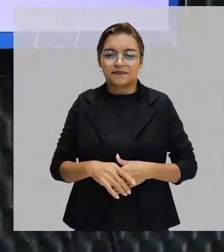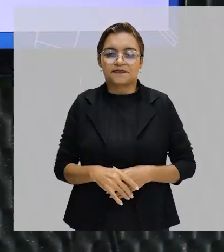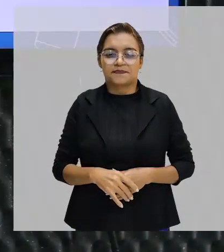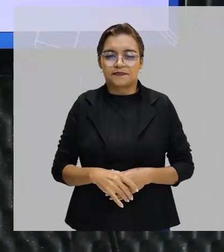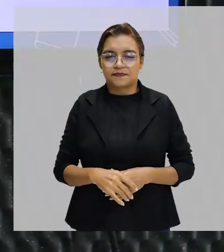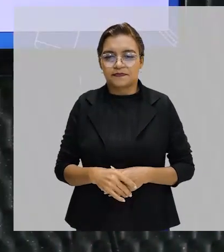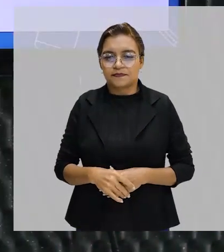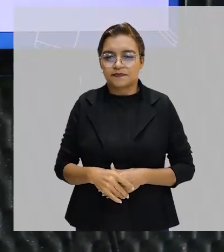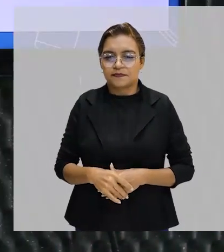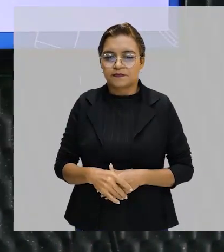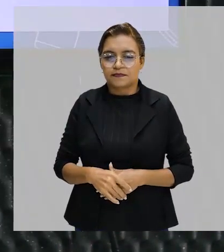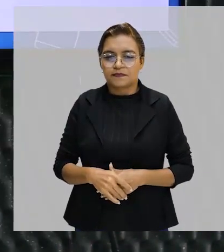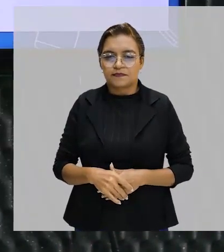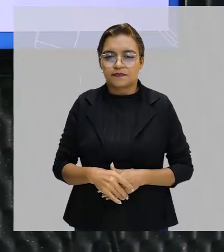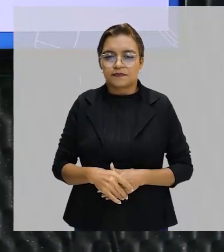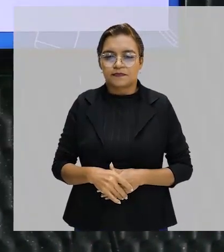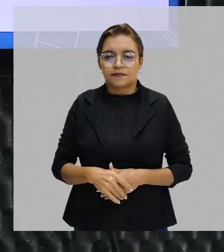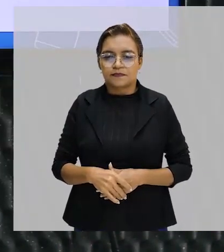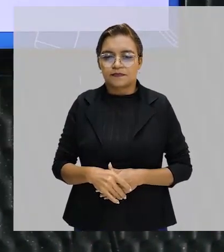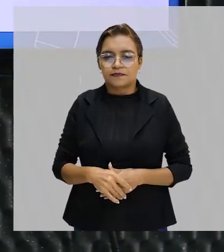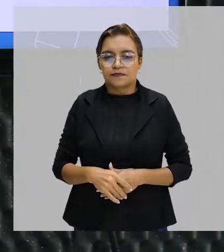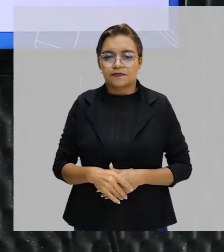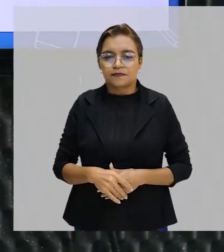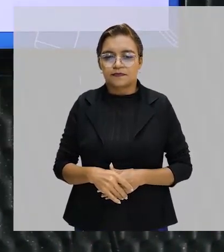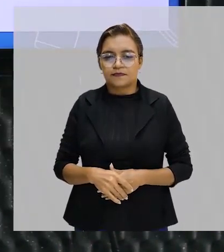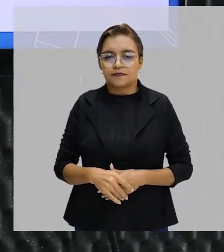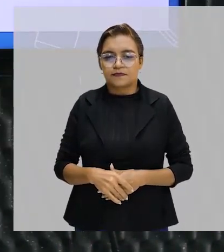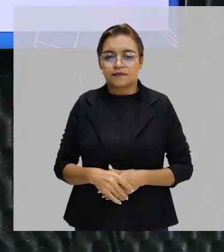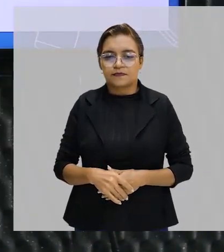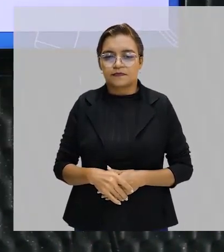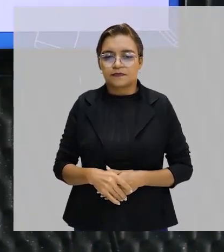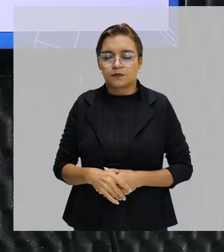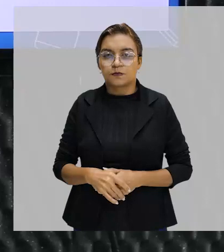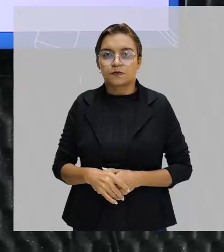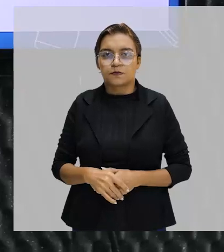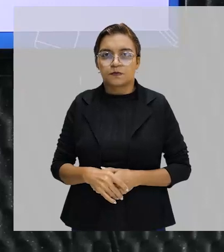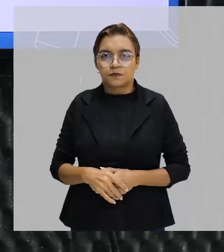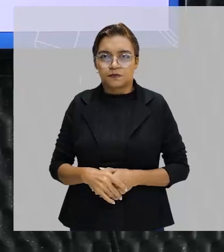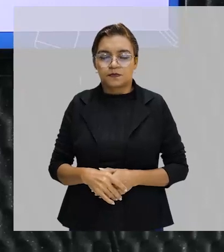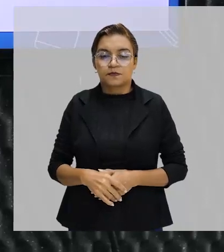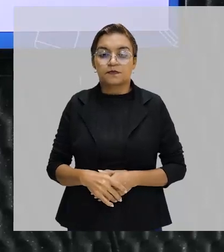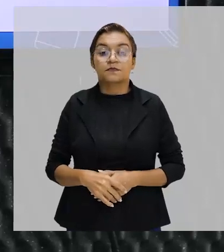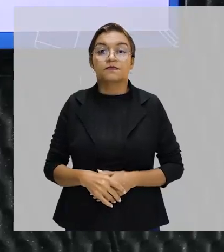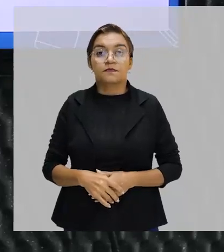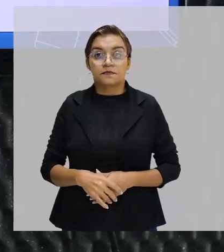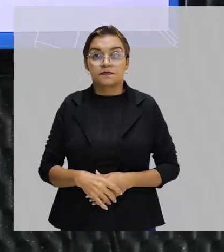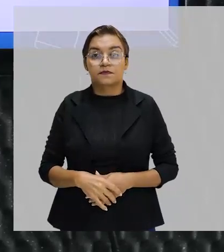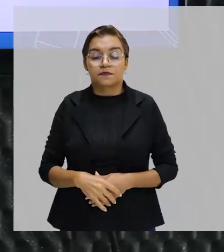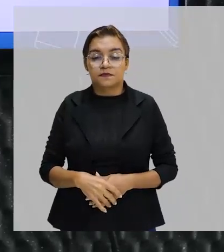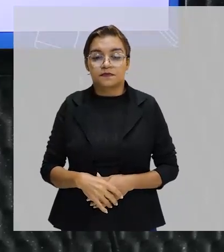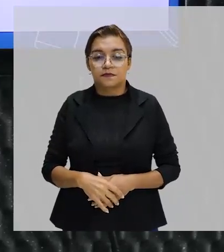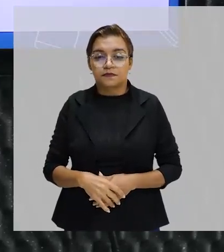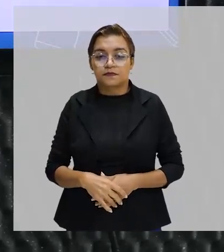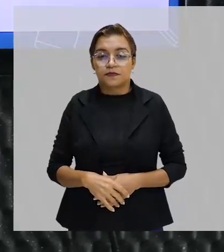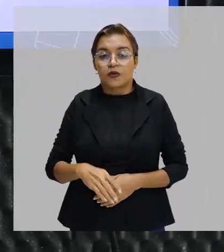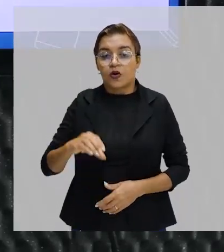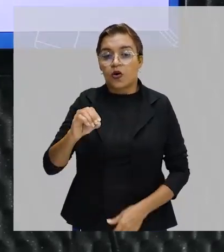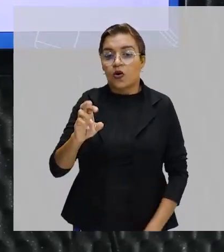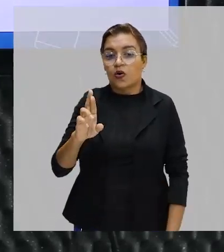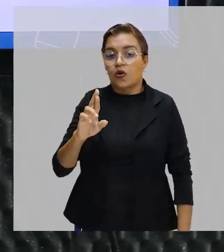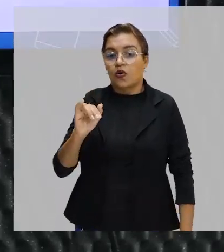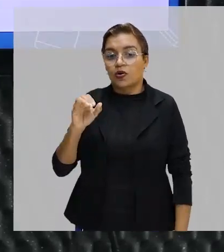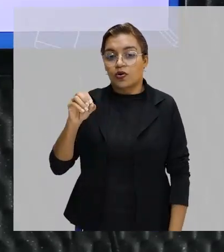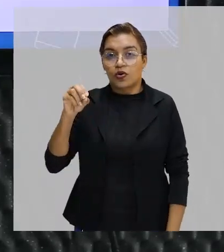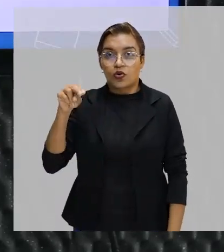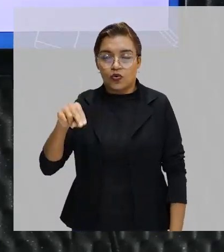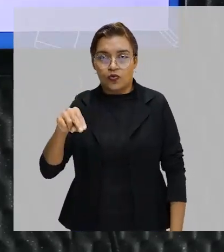alcançava. Eram quilômetros de silêncio. Luzia na janela do sobrado. Órion, aí no caso, ele está falando